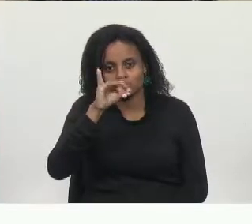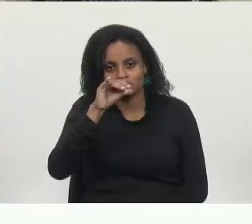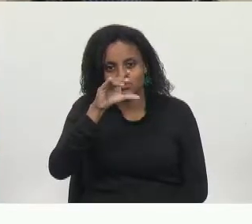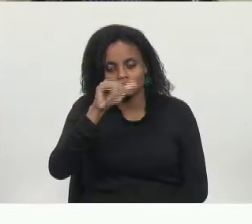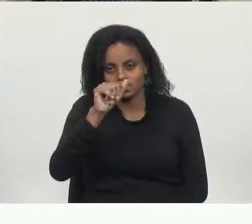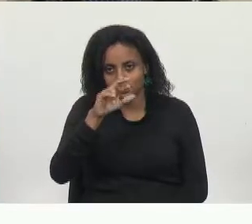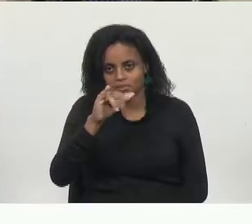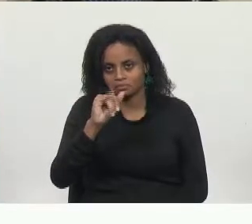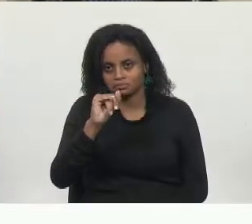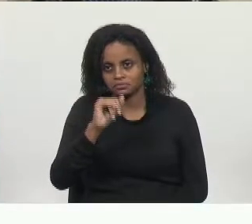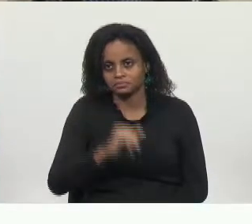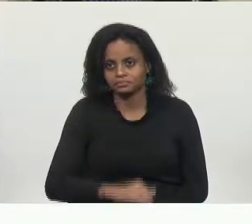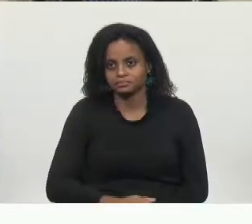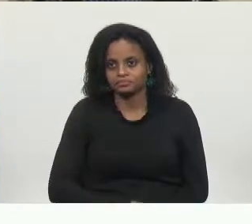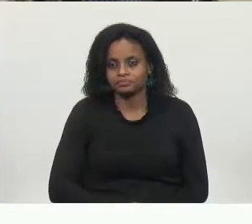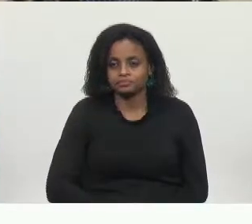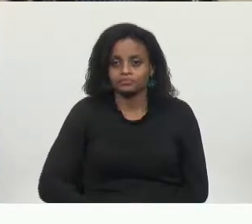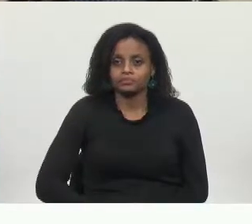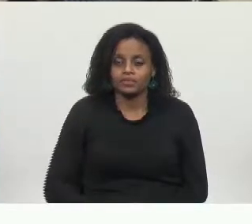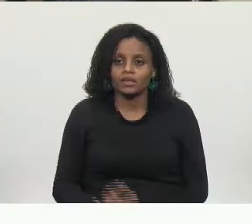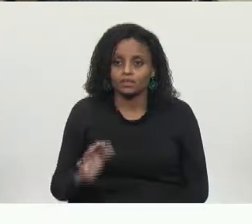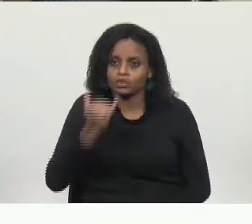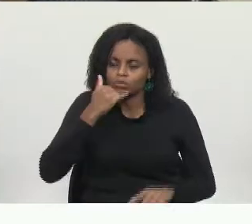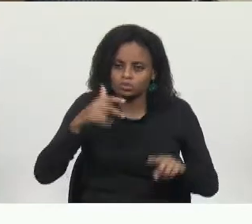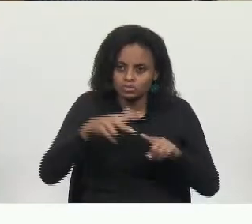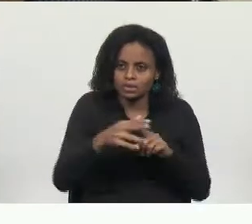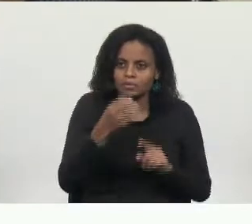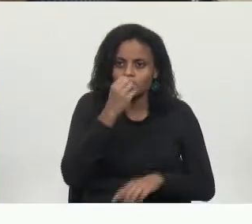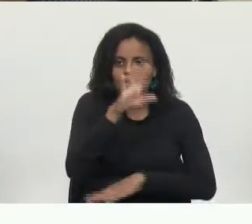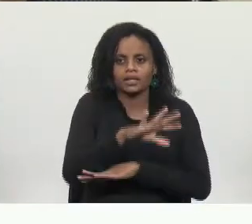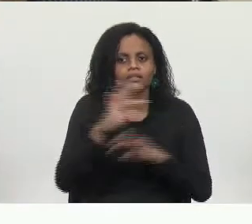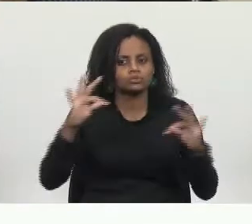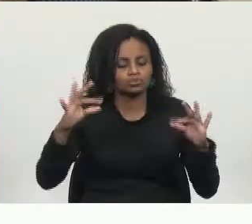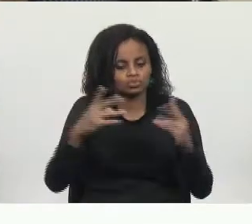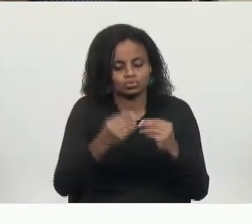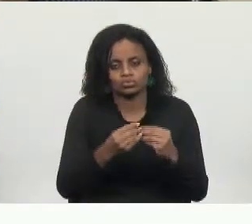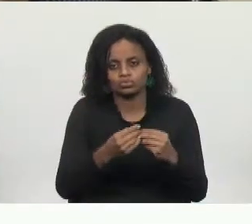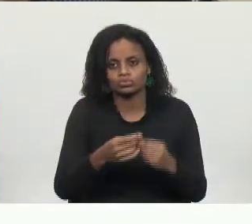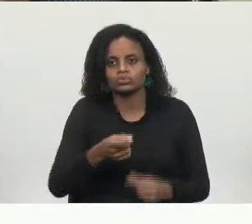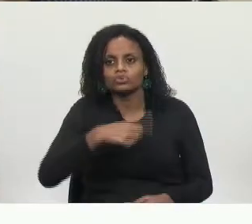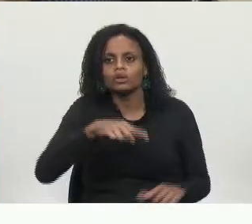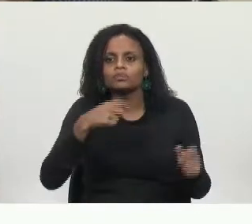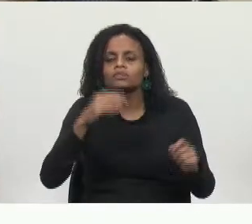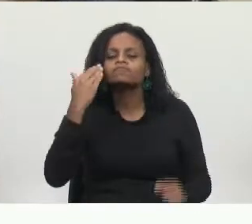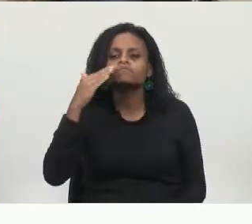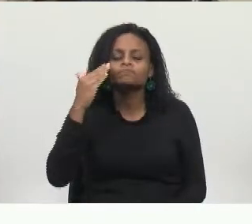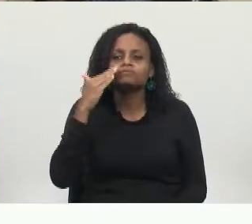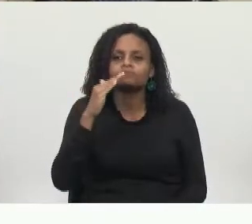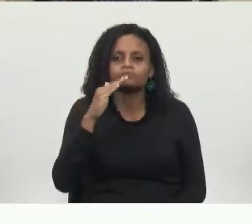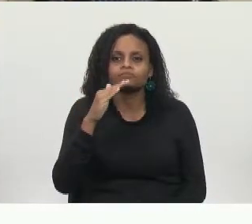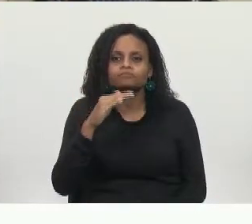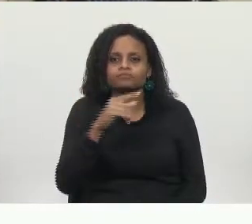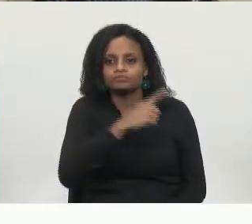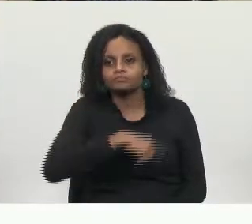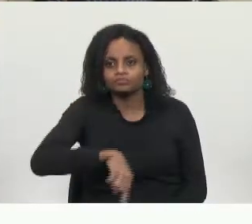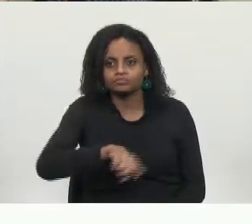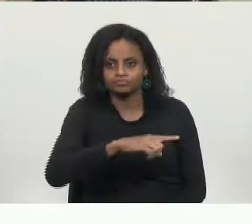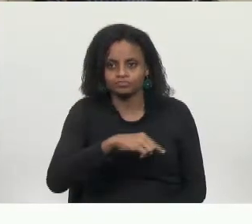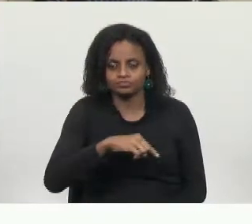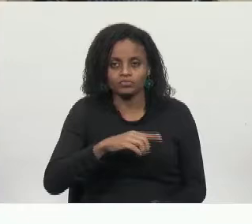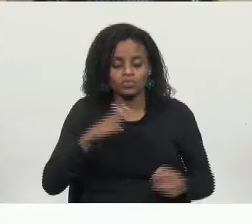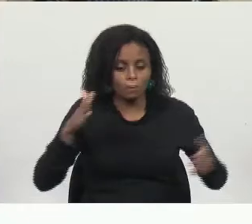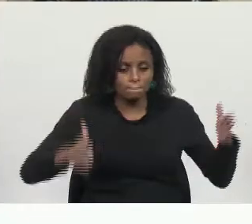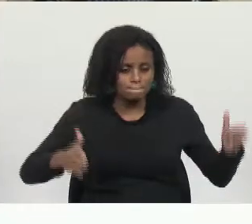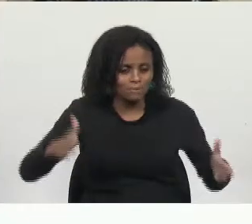uma parte, boa tarde a todos. Nós precisamos entender que nós estamos no curso